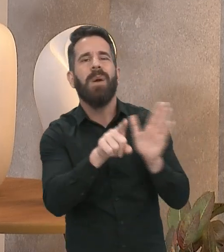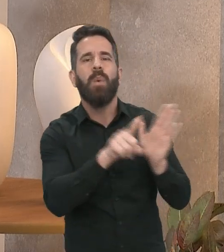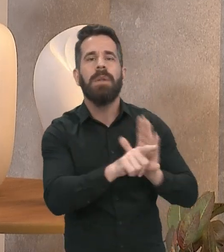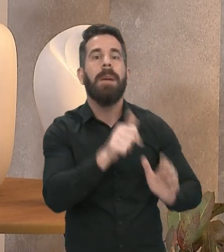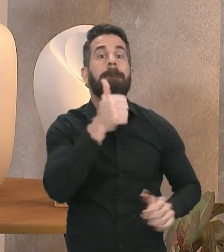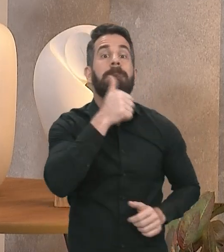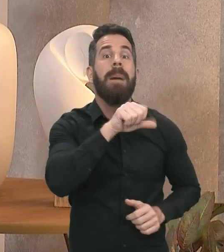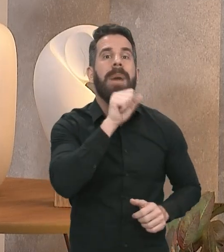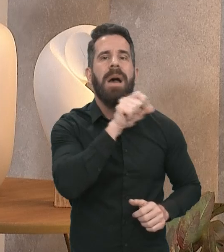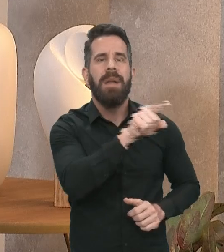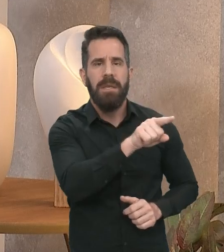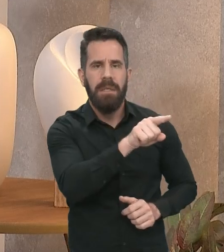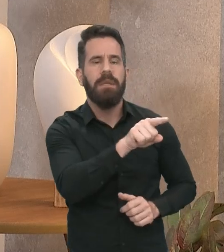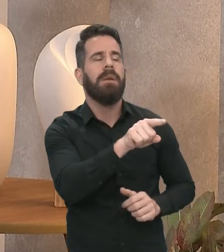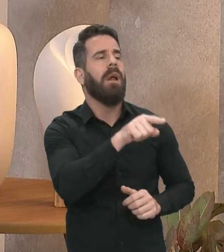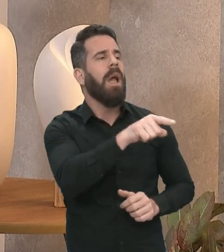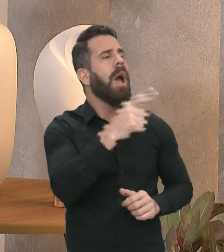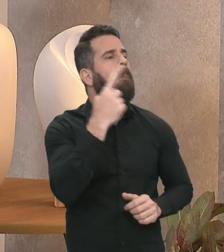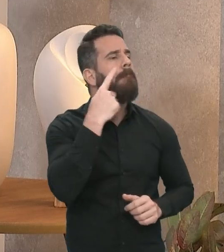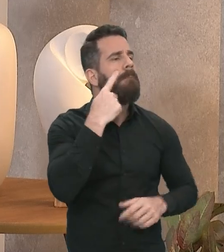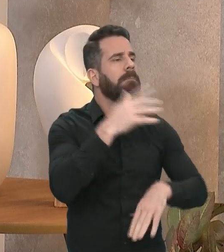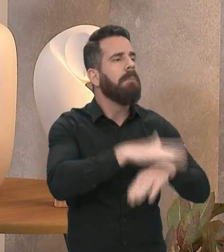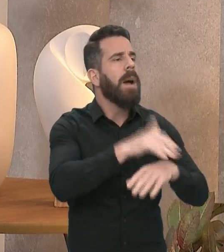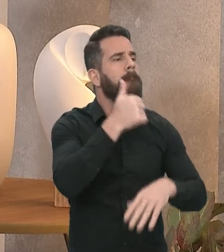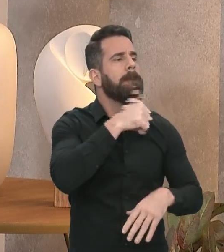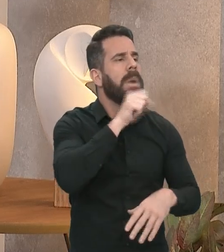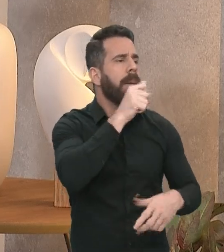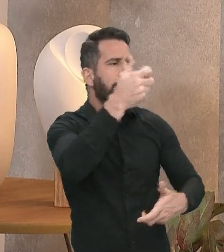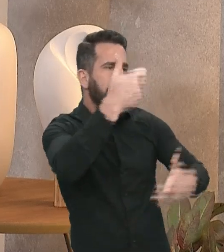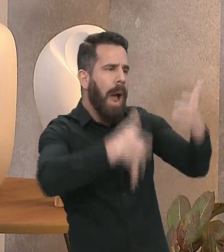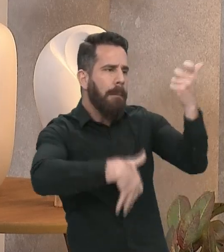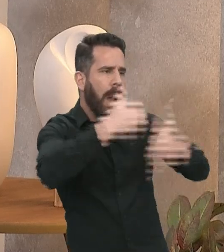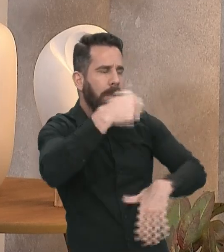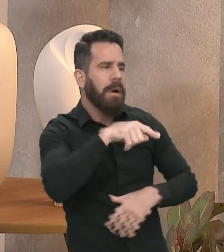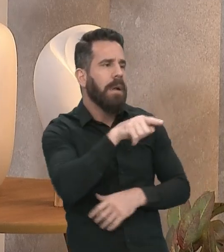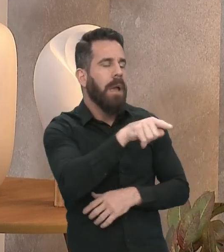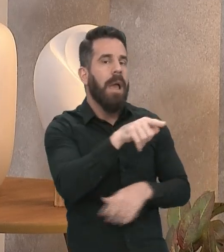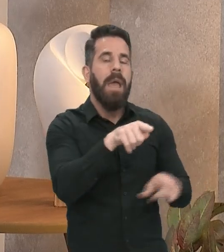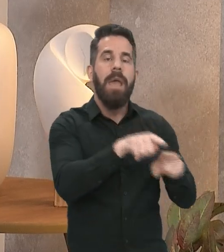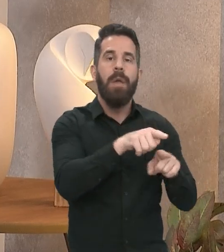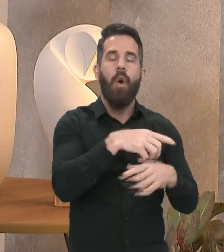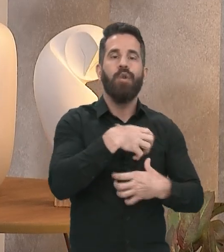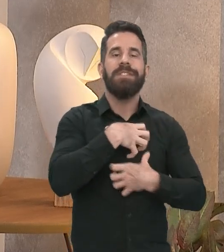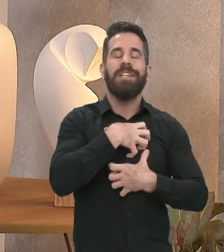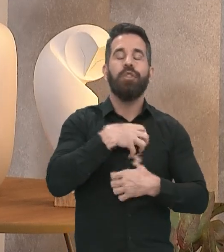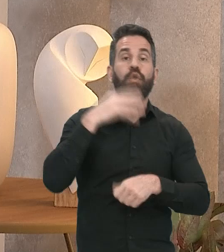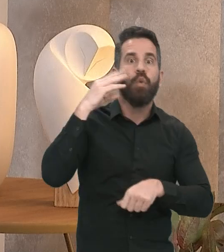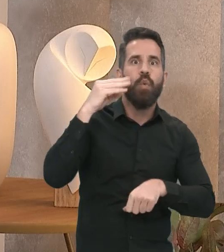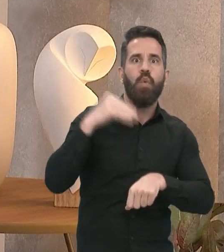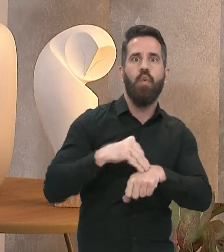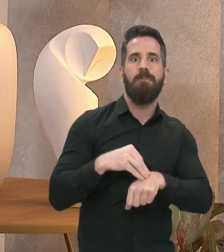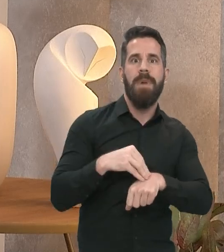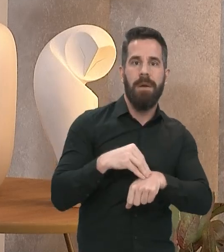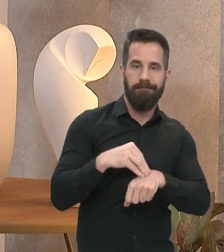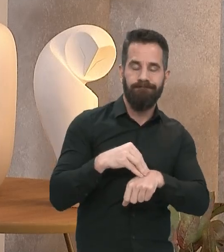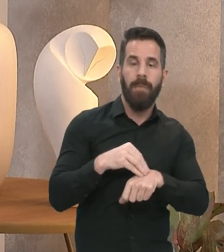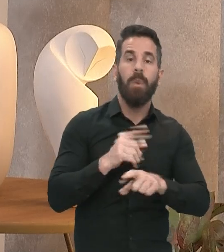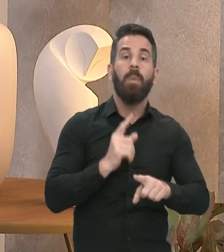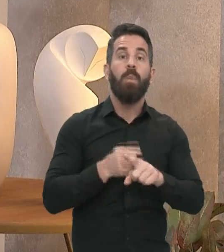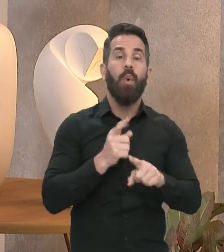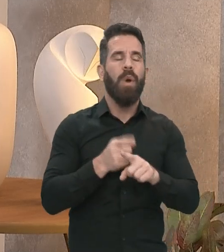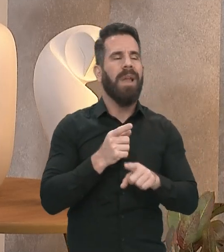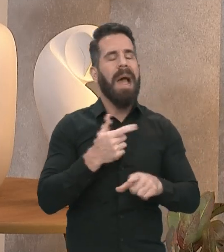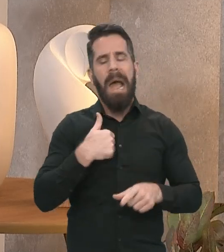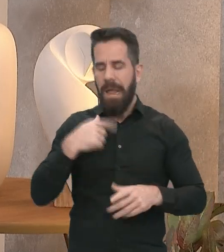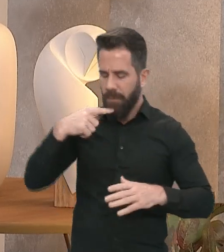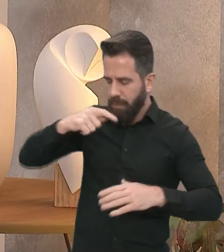sentimento de culpa, porque às vezes é um momento que ela tá cuidando da casa ou fazendo o jantar e aí ela